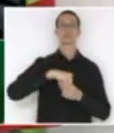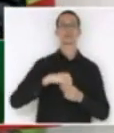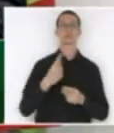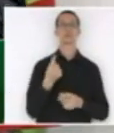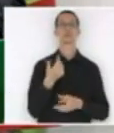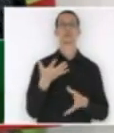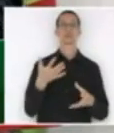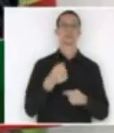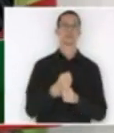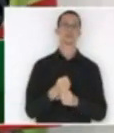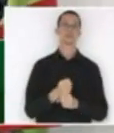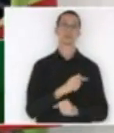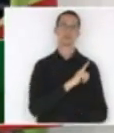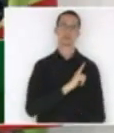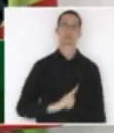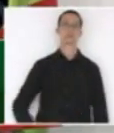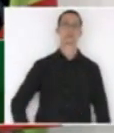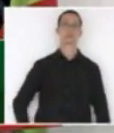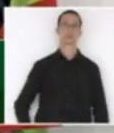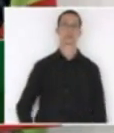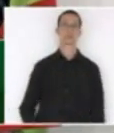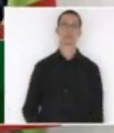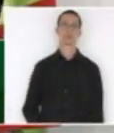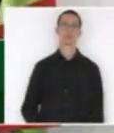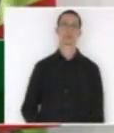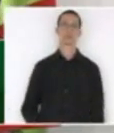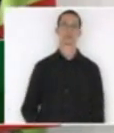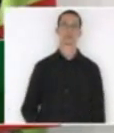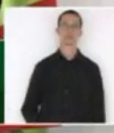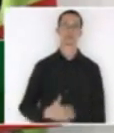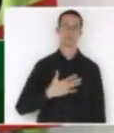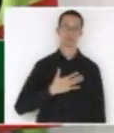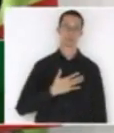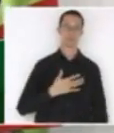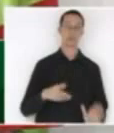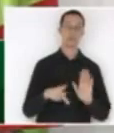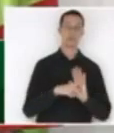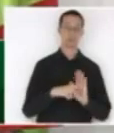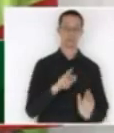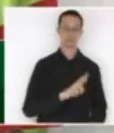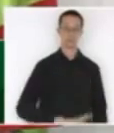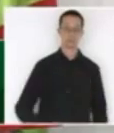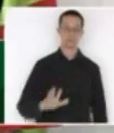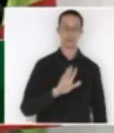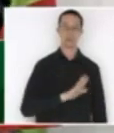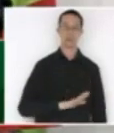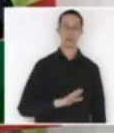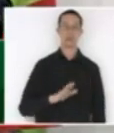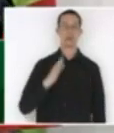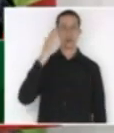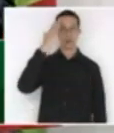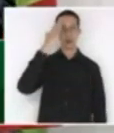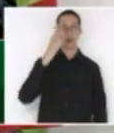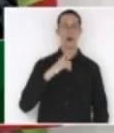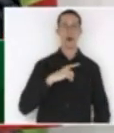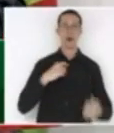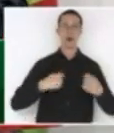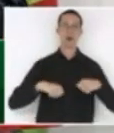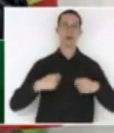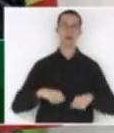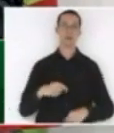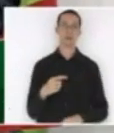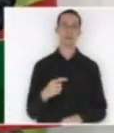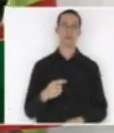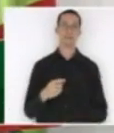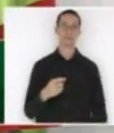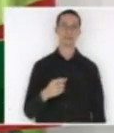poderia realmente a ser feita. Nós que somos da região, entendemos a grande necessidade, a oportunidade do